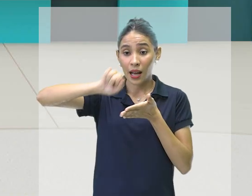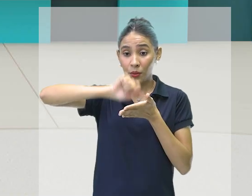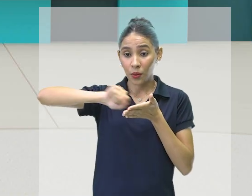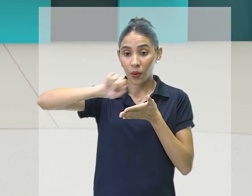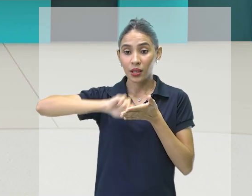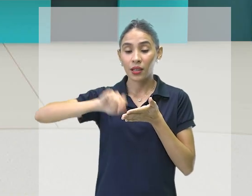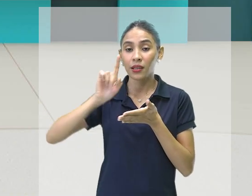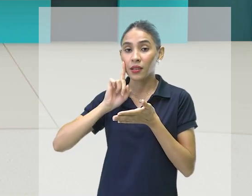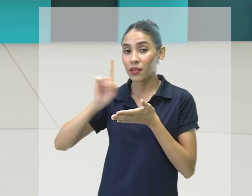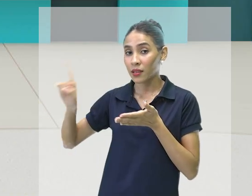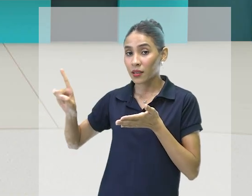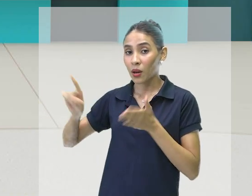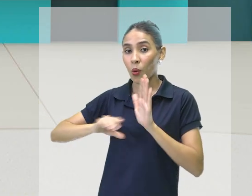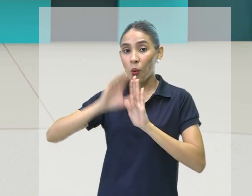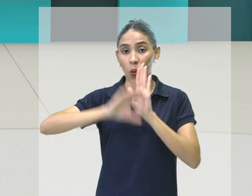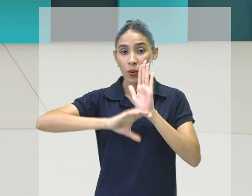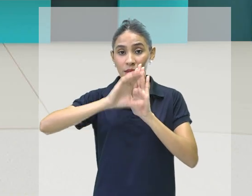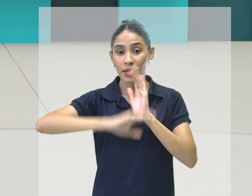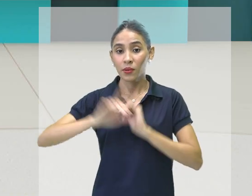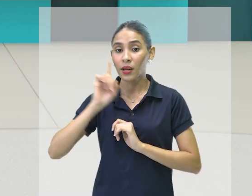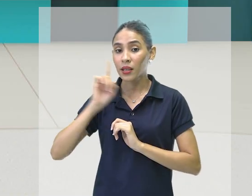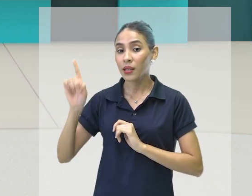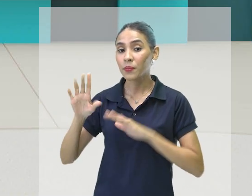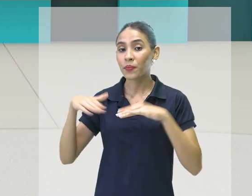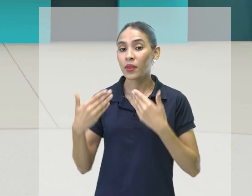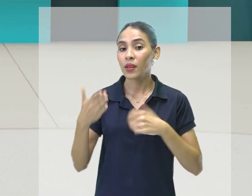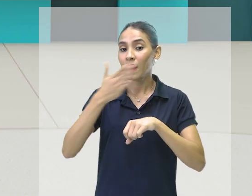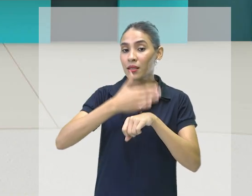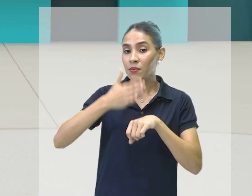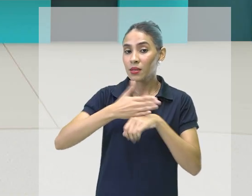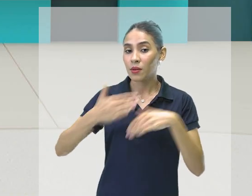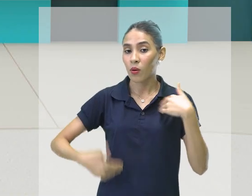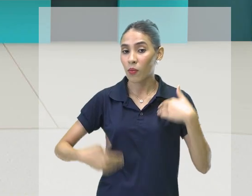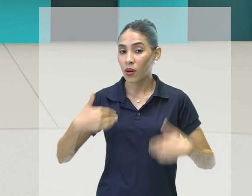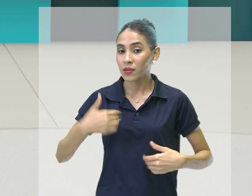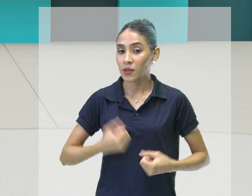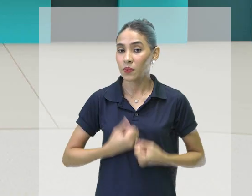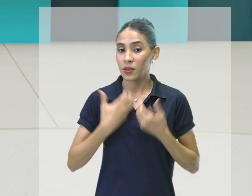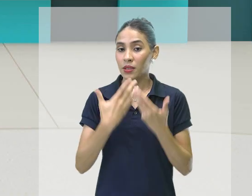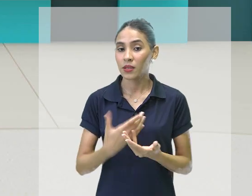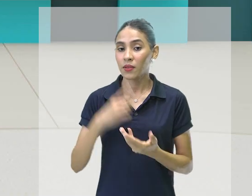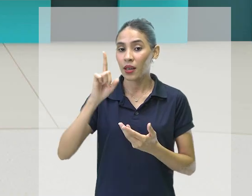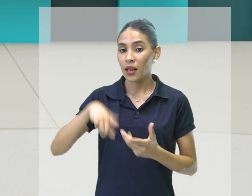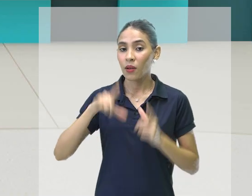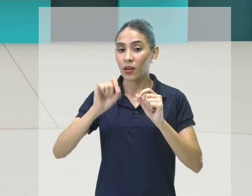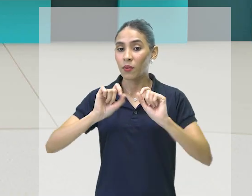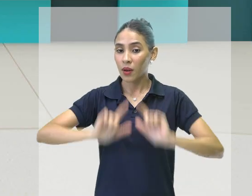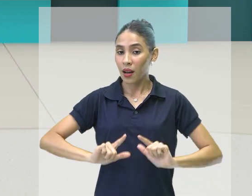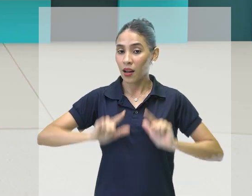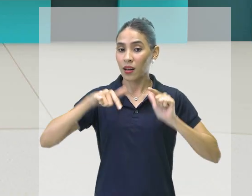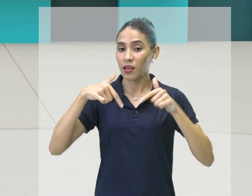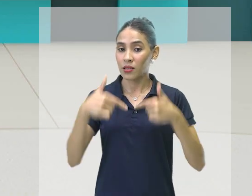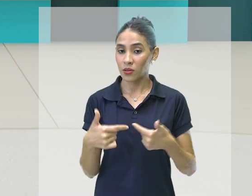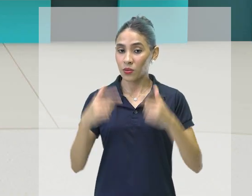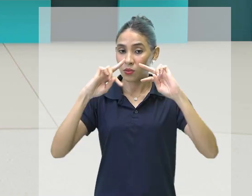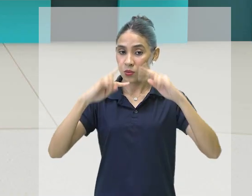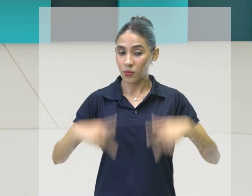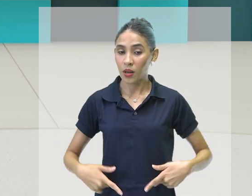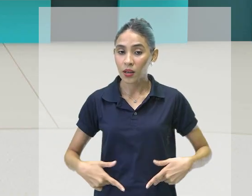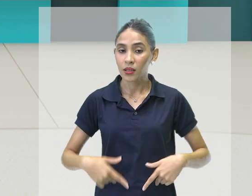vocês anotem, né, esta definição. Olha só, as práticas corporais e expressivas